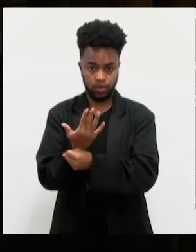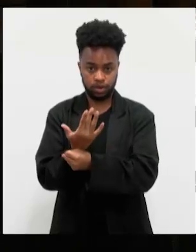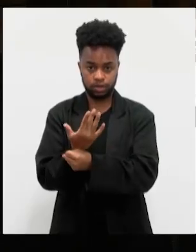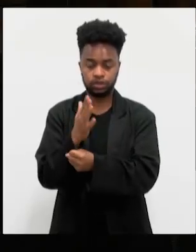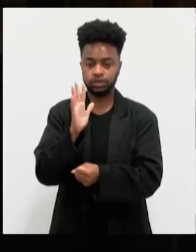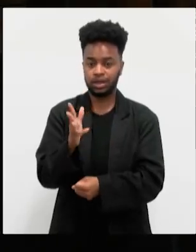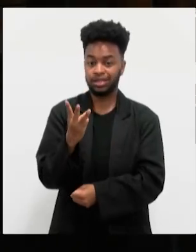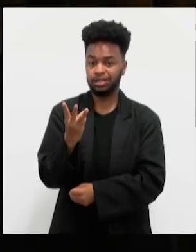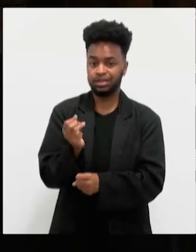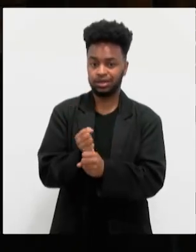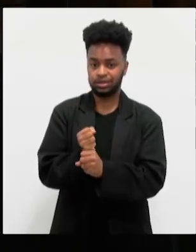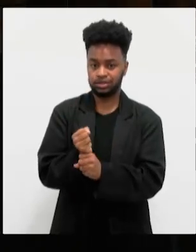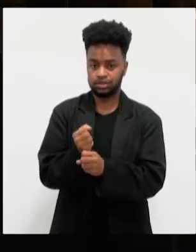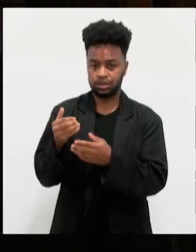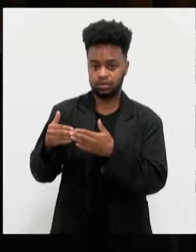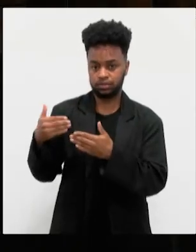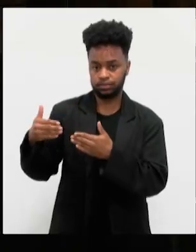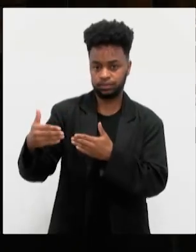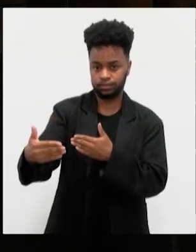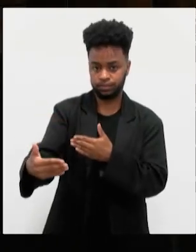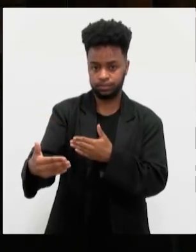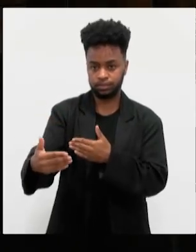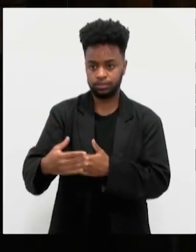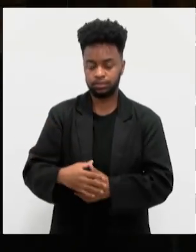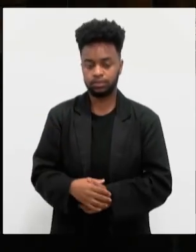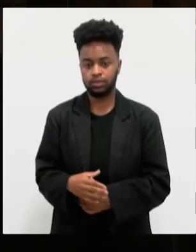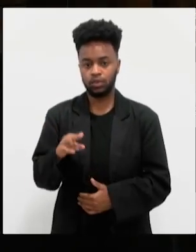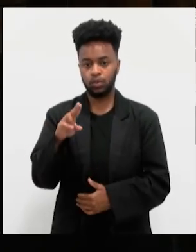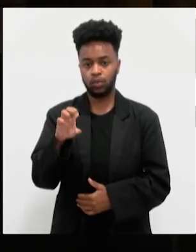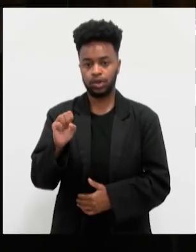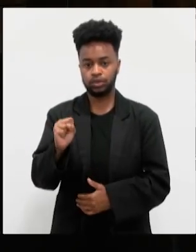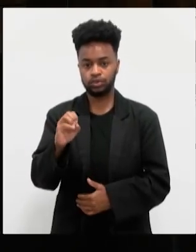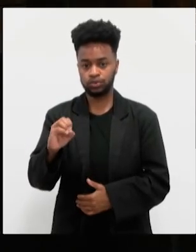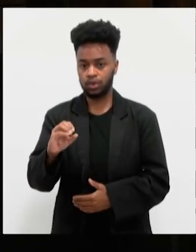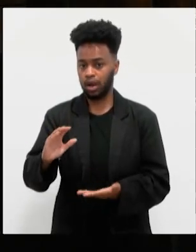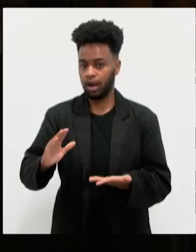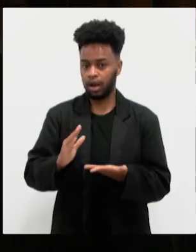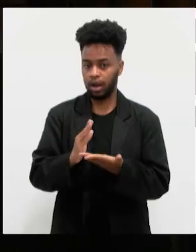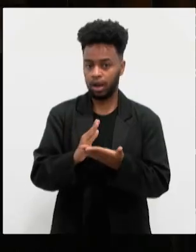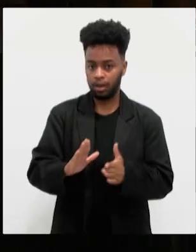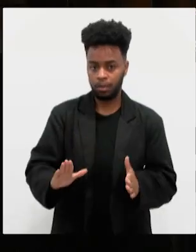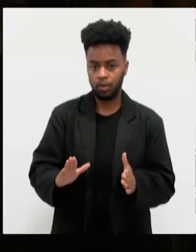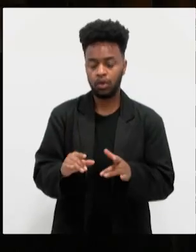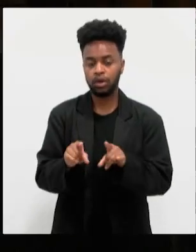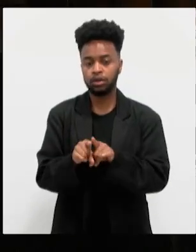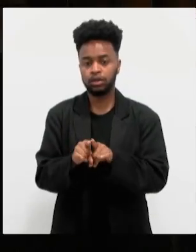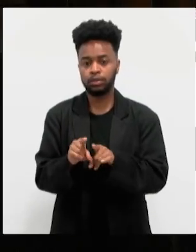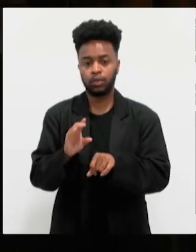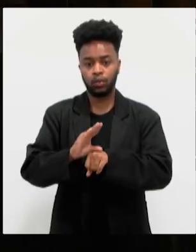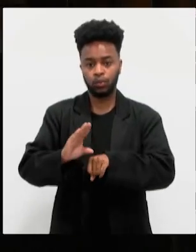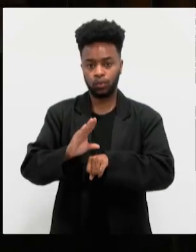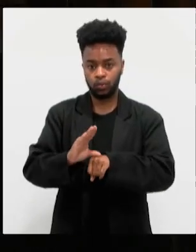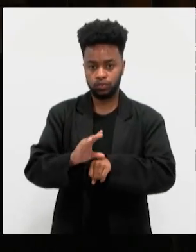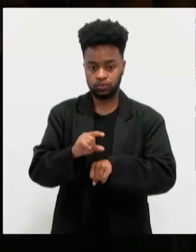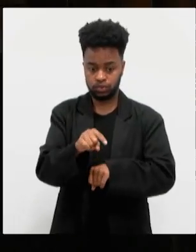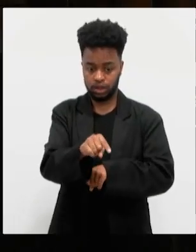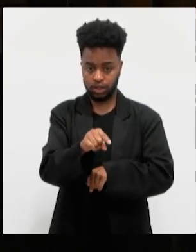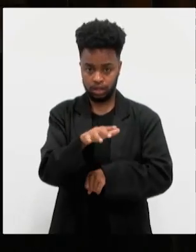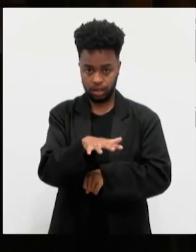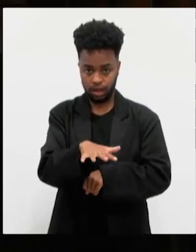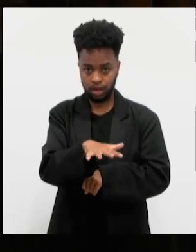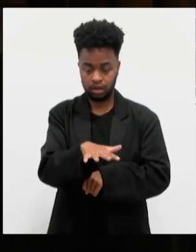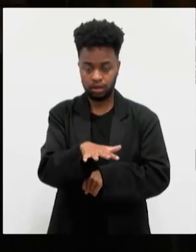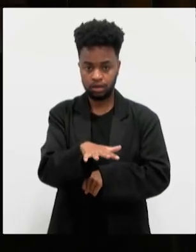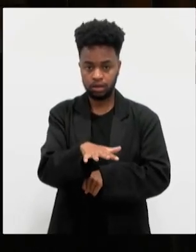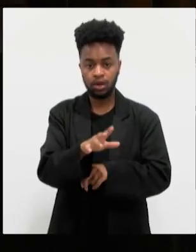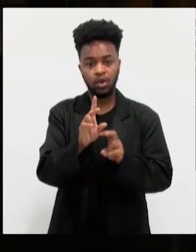3 anos se passaram, a UESO foi extinta e os cursos da UESO